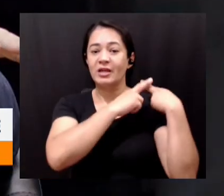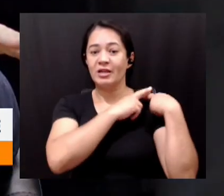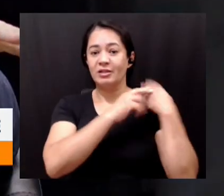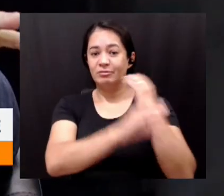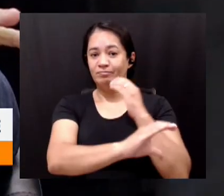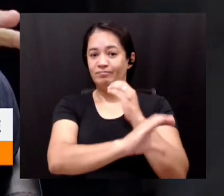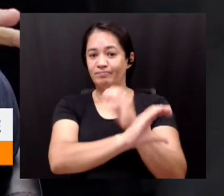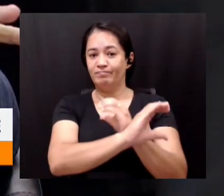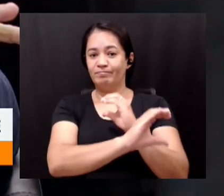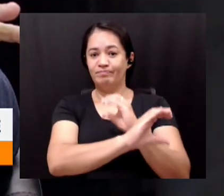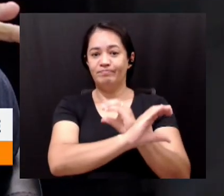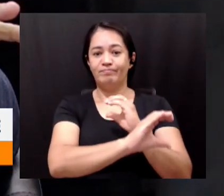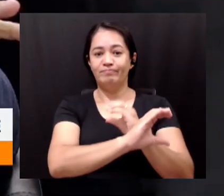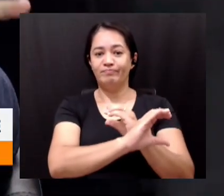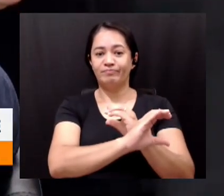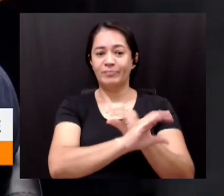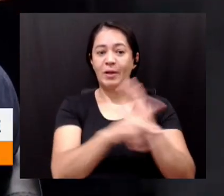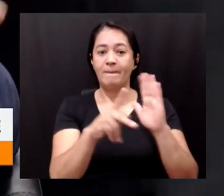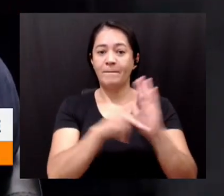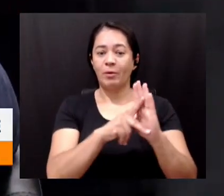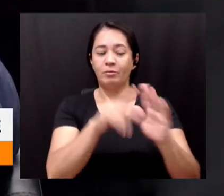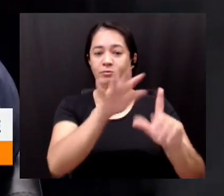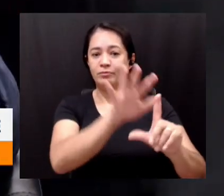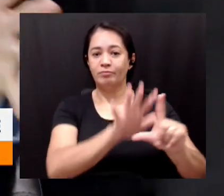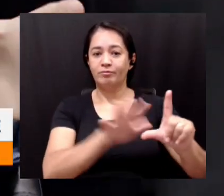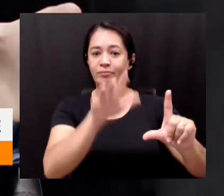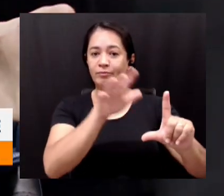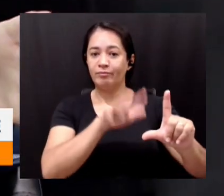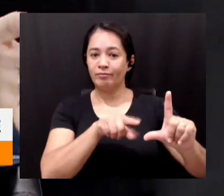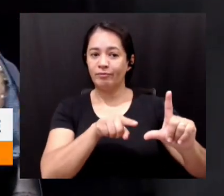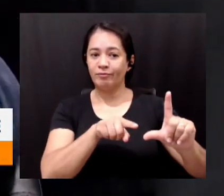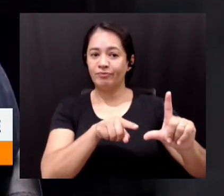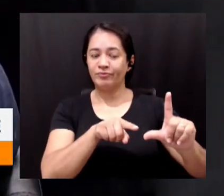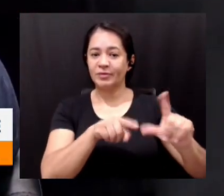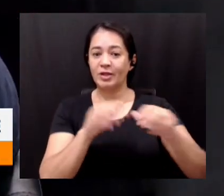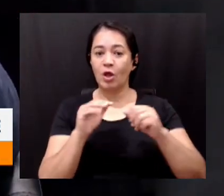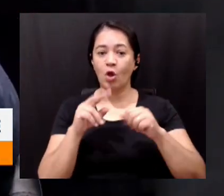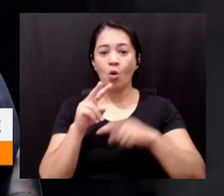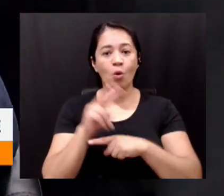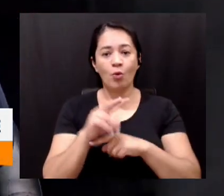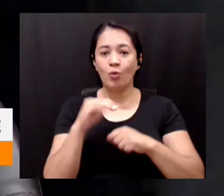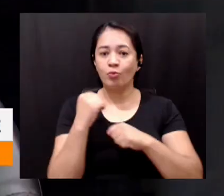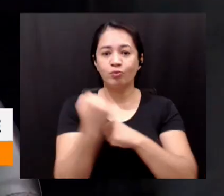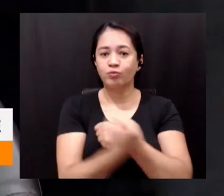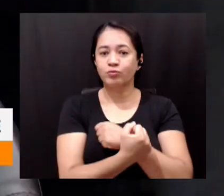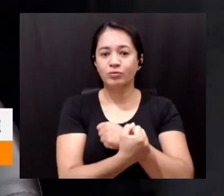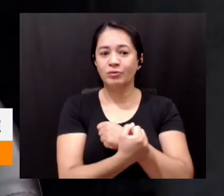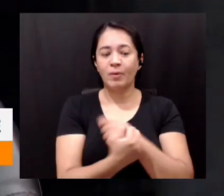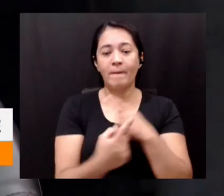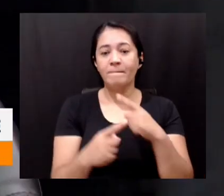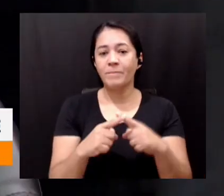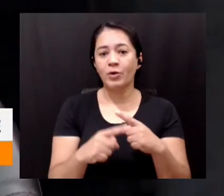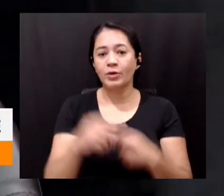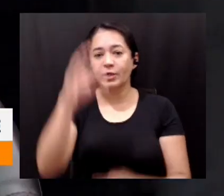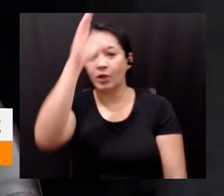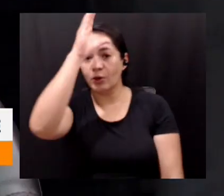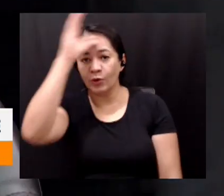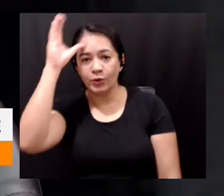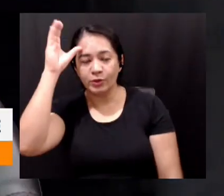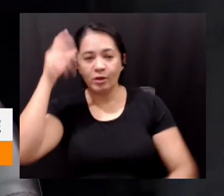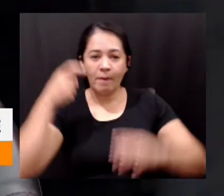plataformas, elas estão resguardadas porque o consumidor ali, o apostador, ele está num